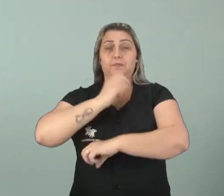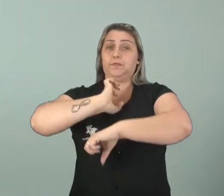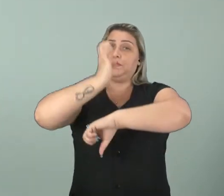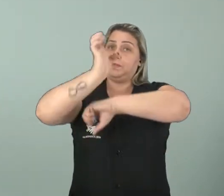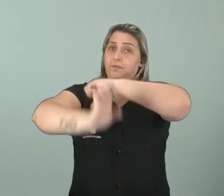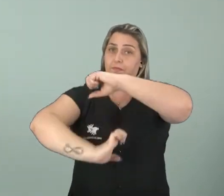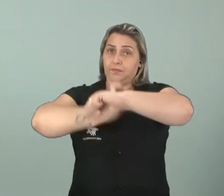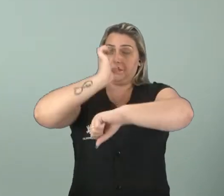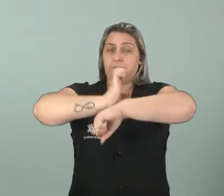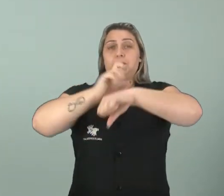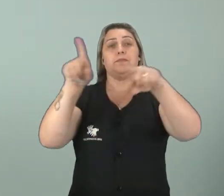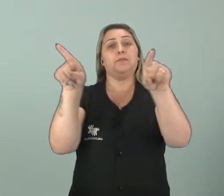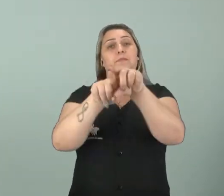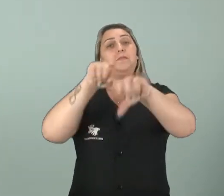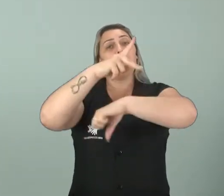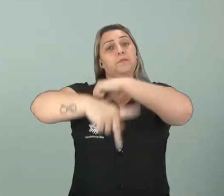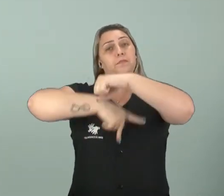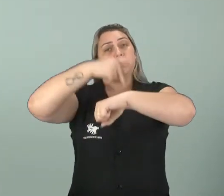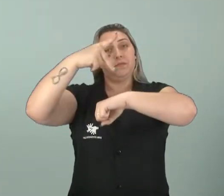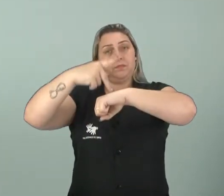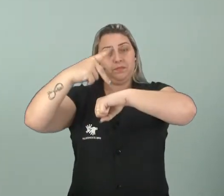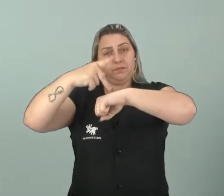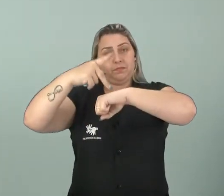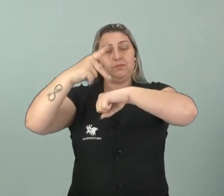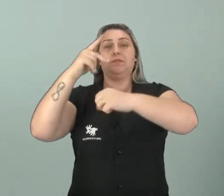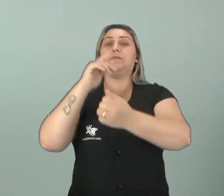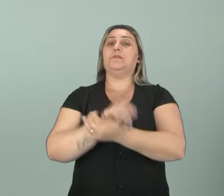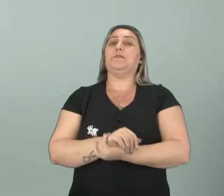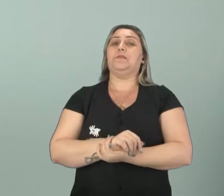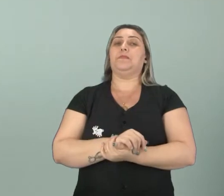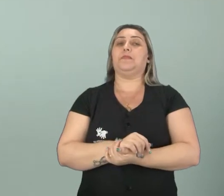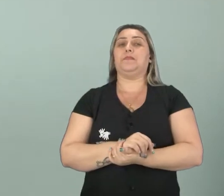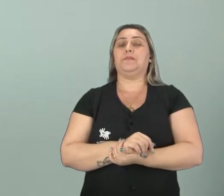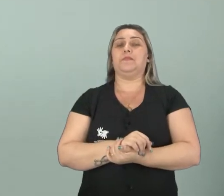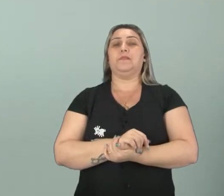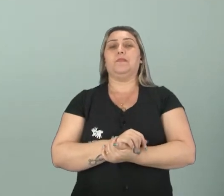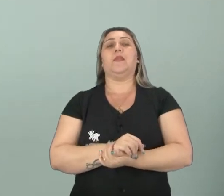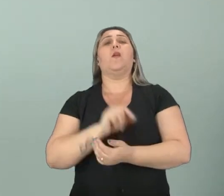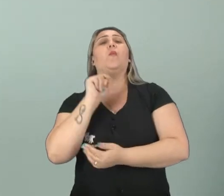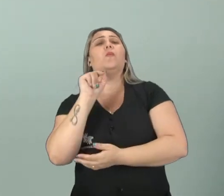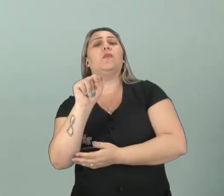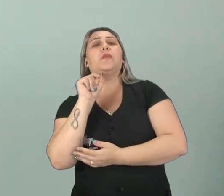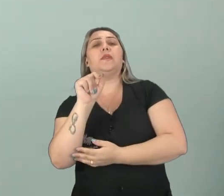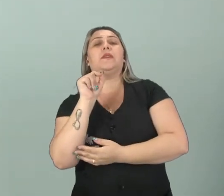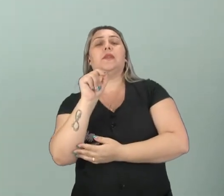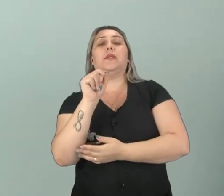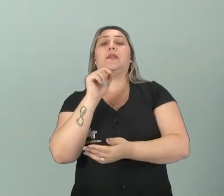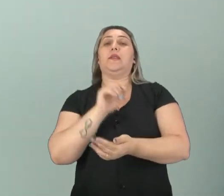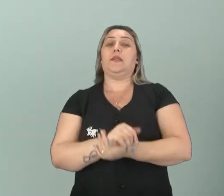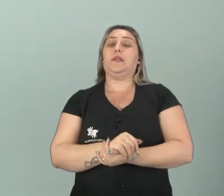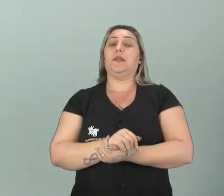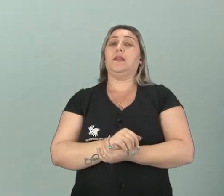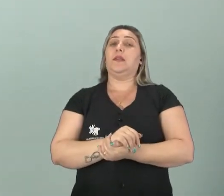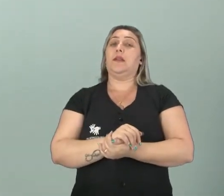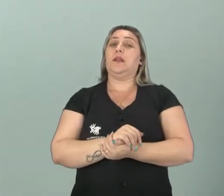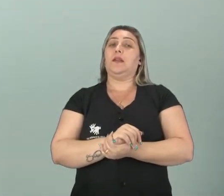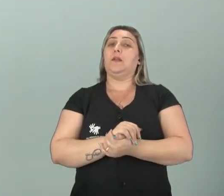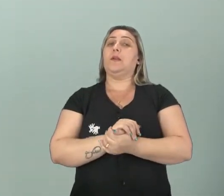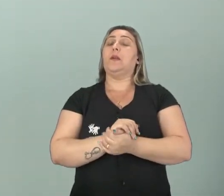elétron e também no próton aí, hipoteticamente a gente vai dizer, então ela é o quê? Ela vai ser uma